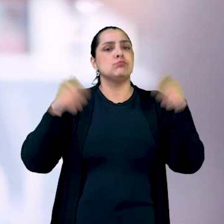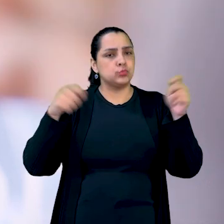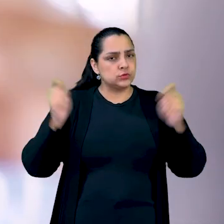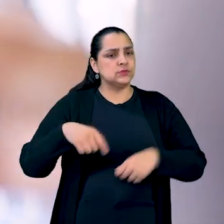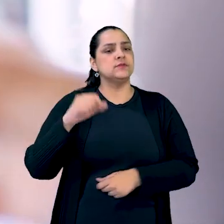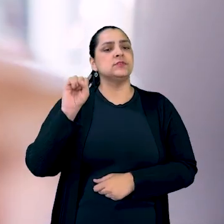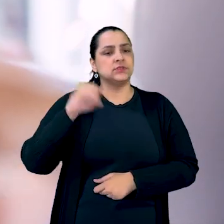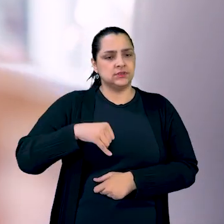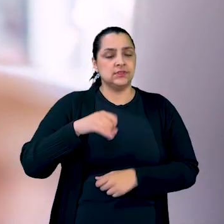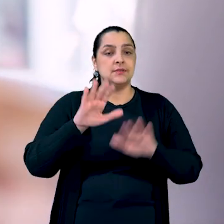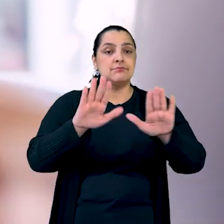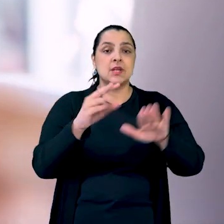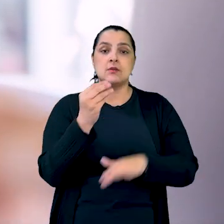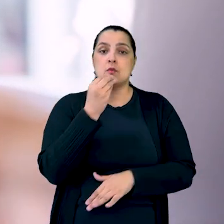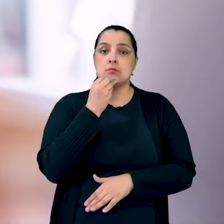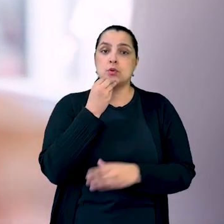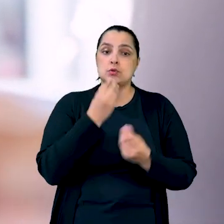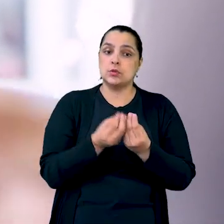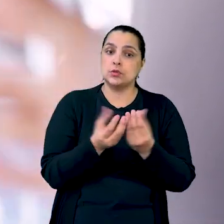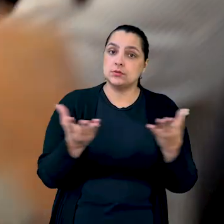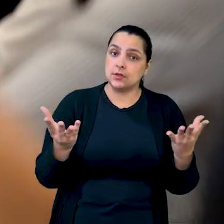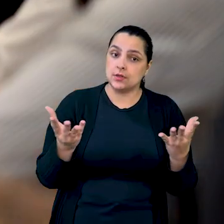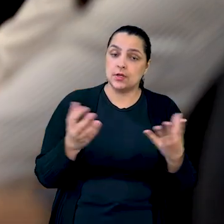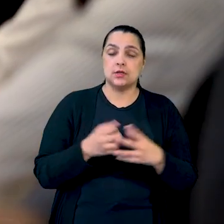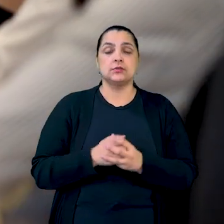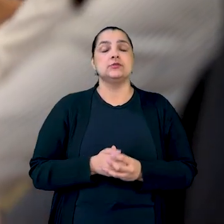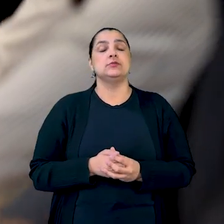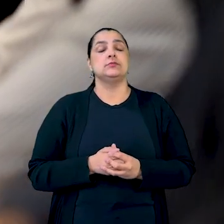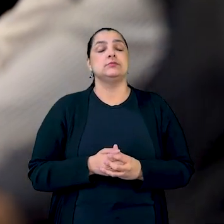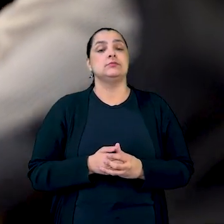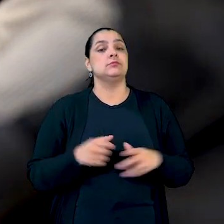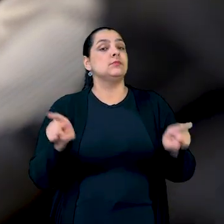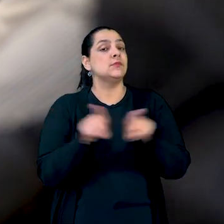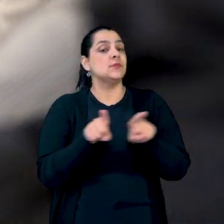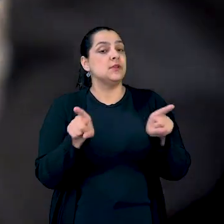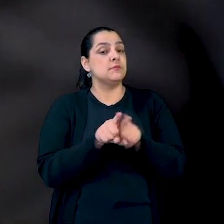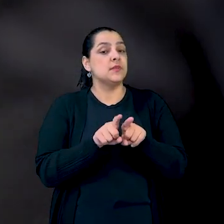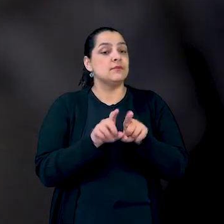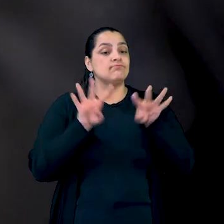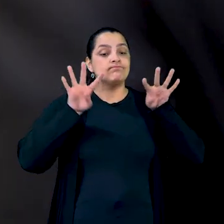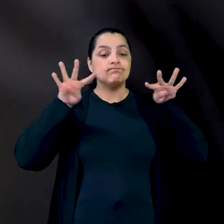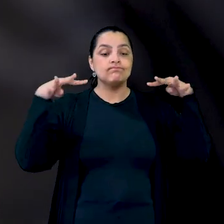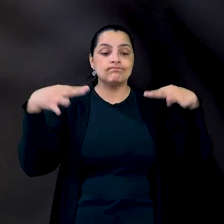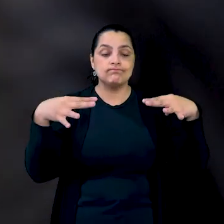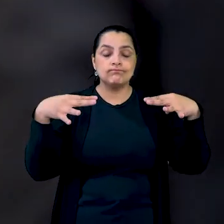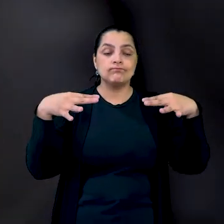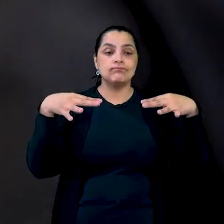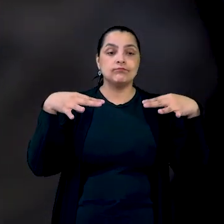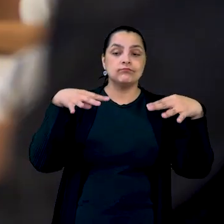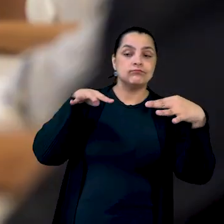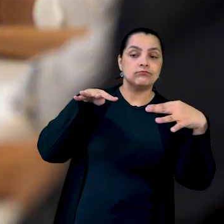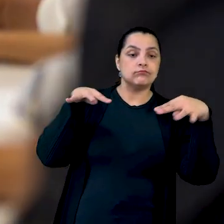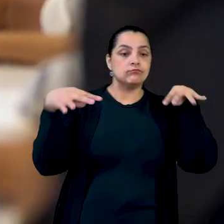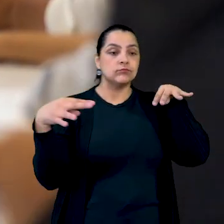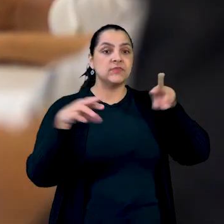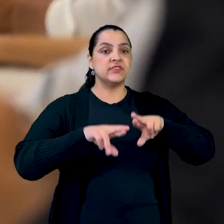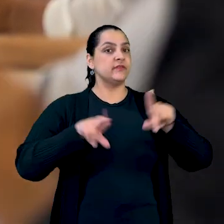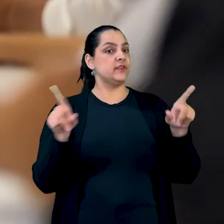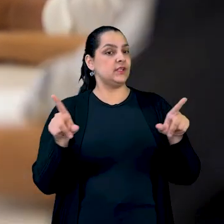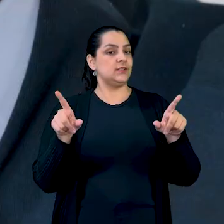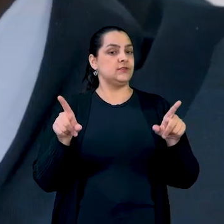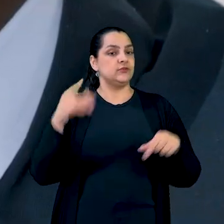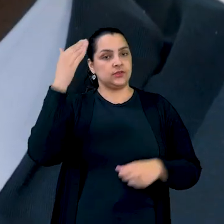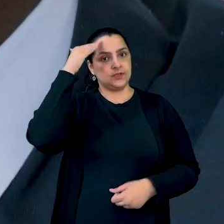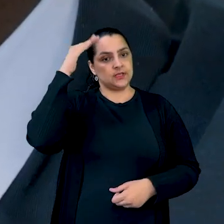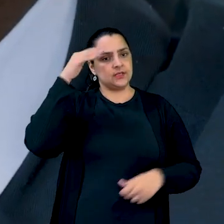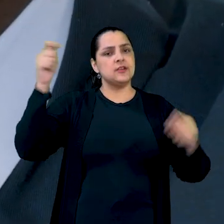que a gente tem que falar de oportunidade e eu acho que a gente tem que falar de um olhar diferente para essas